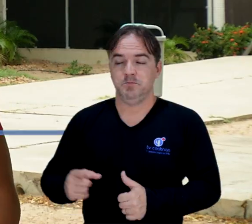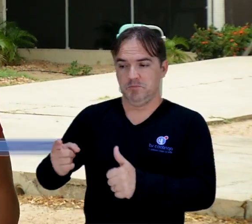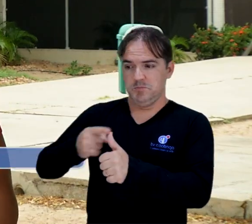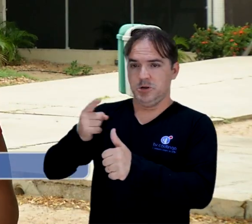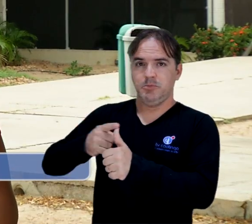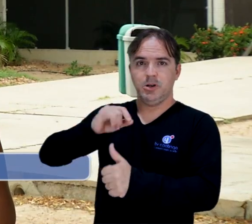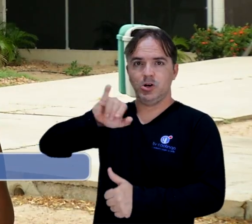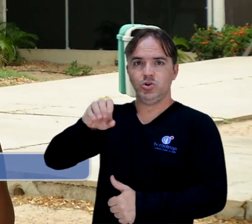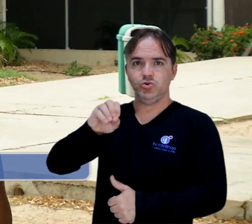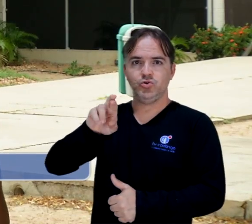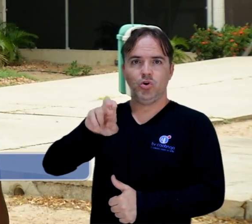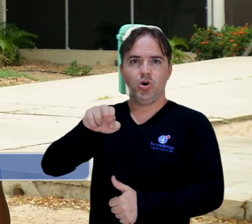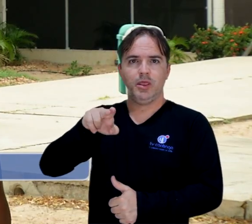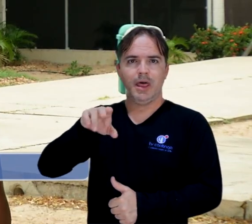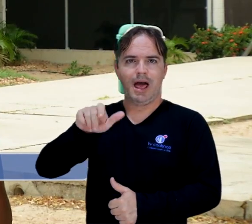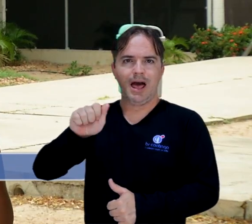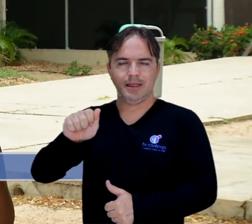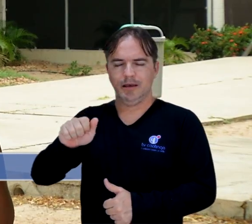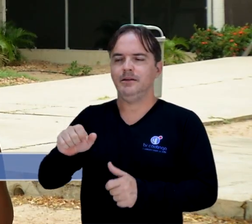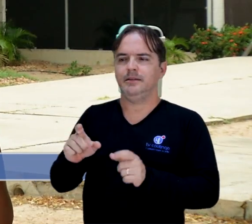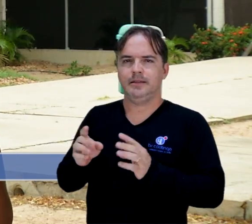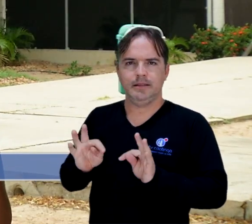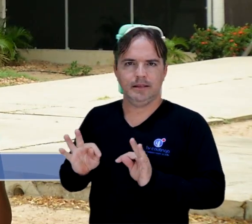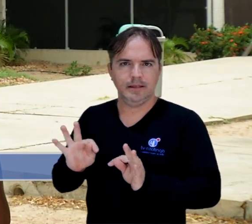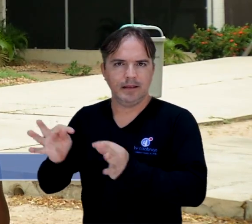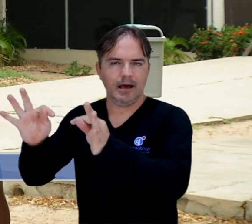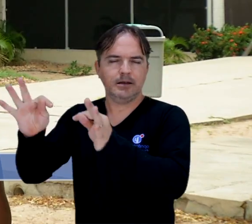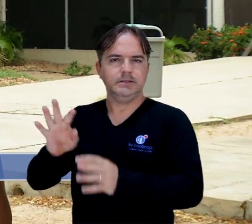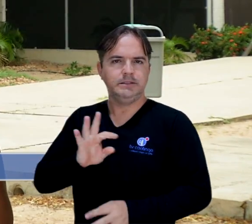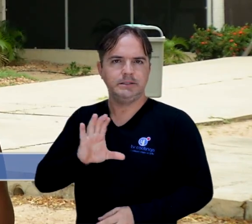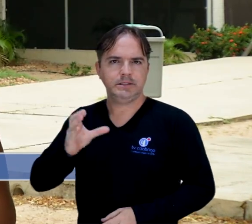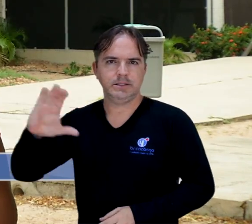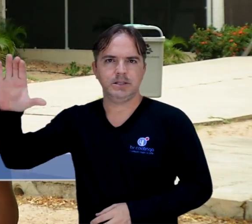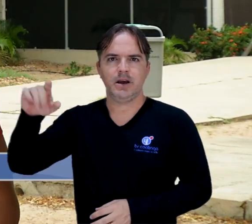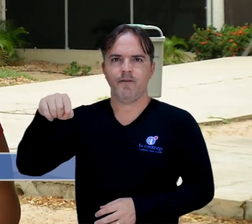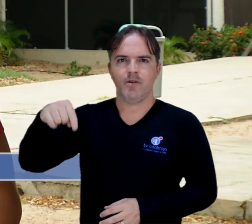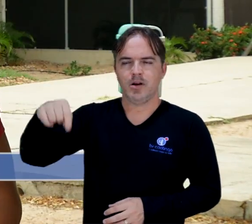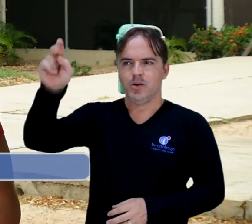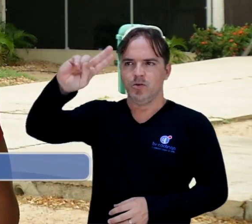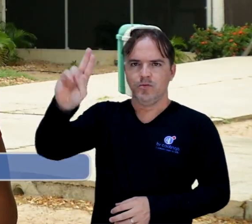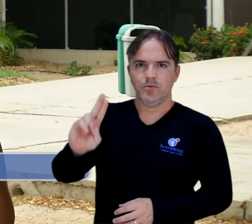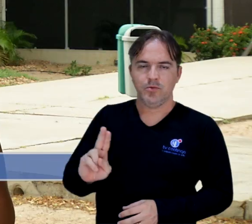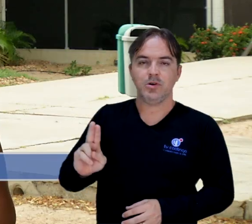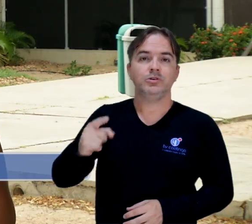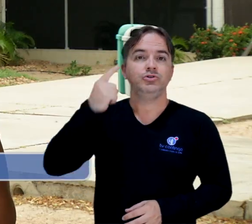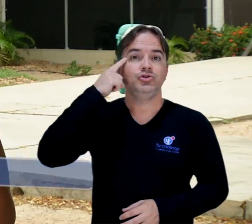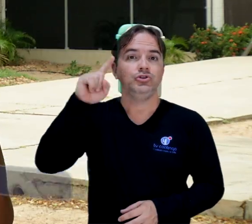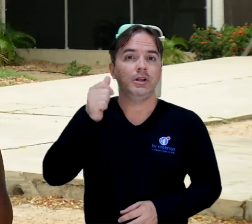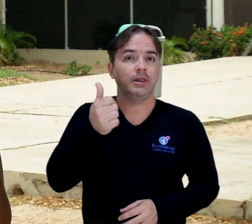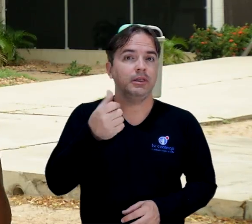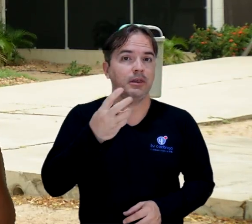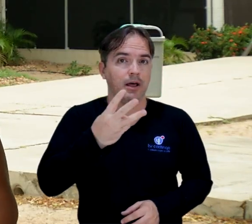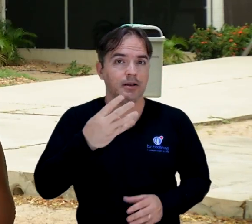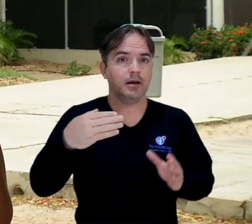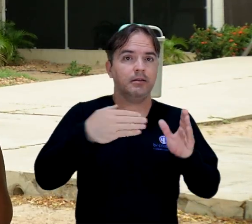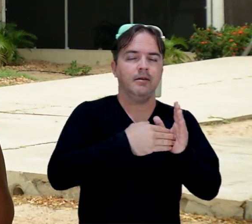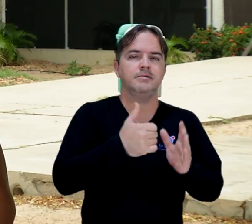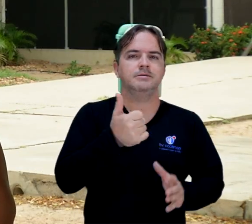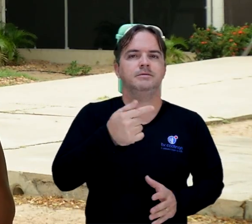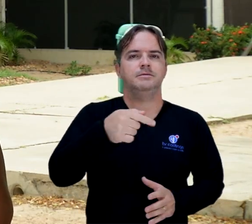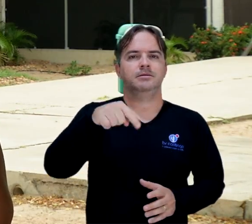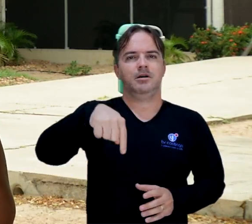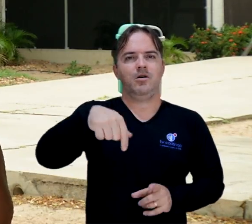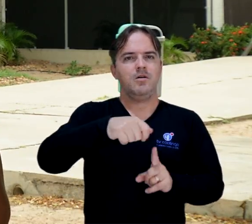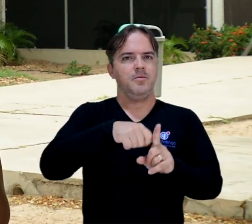A primeira jornada tecnocientífica de zootecnia da Universidade Federal do Vale do São Francisco acontece entre os dias 13 e